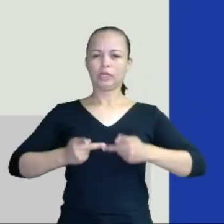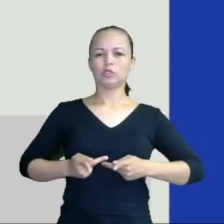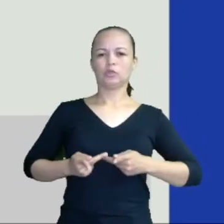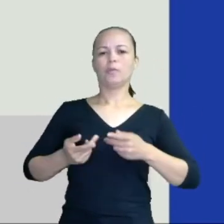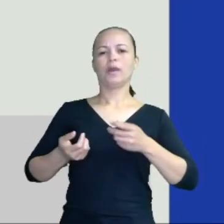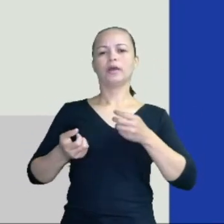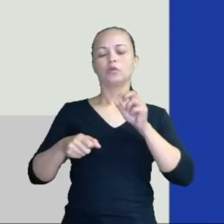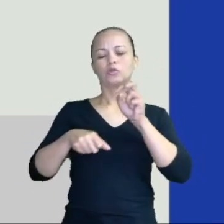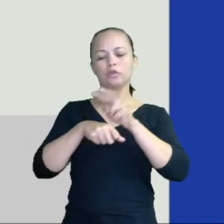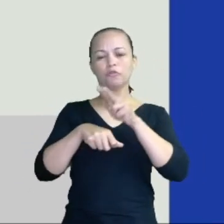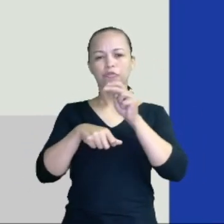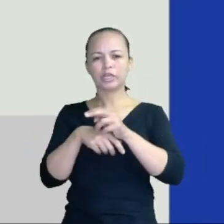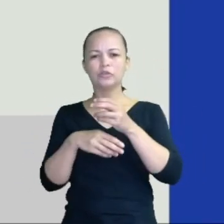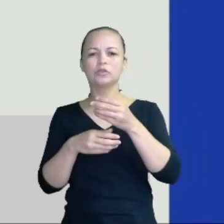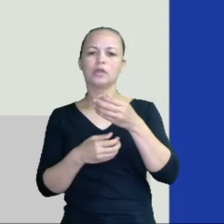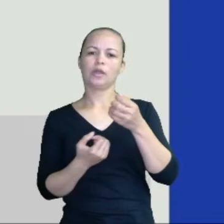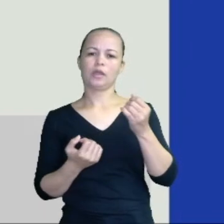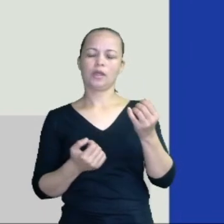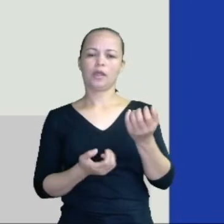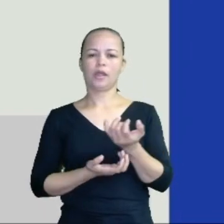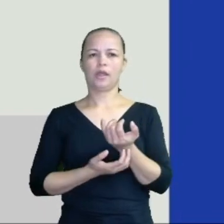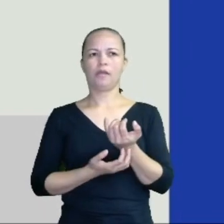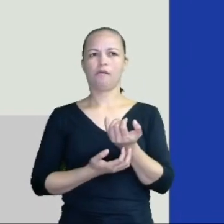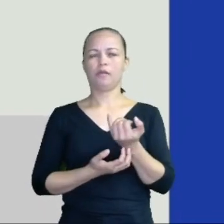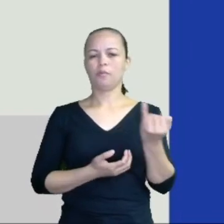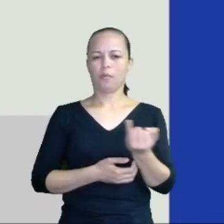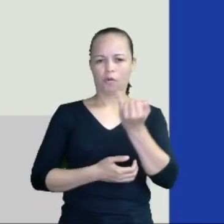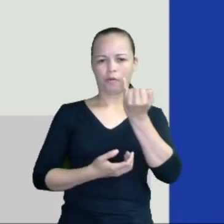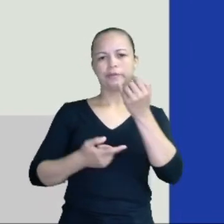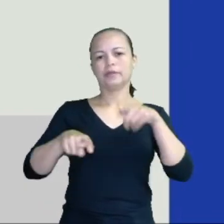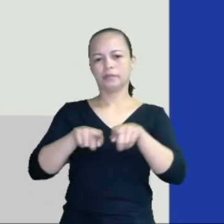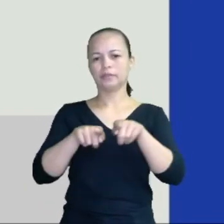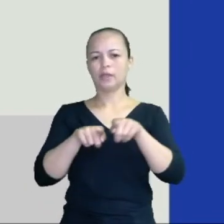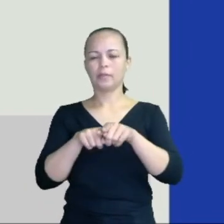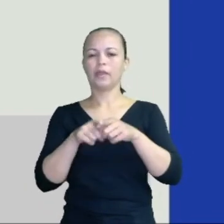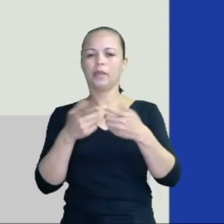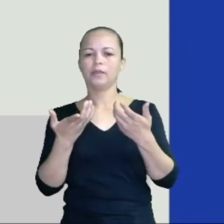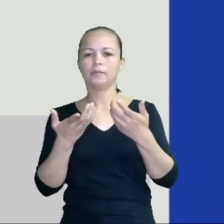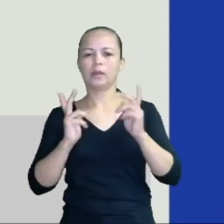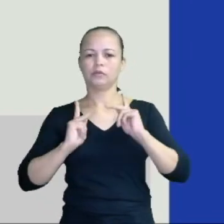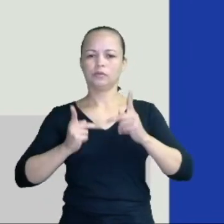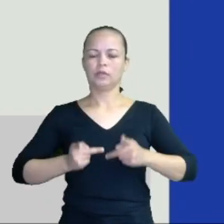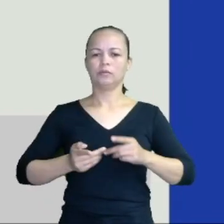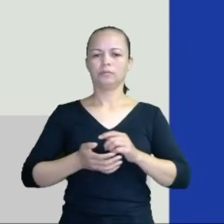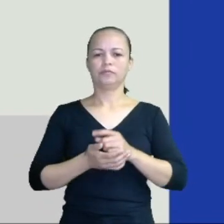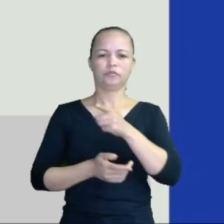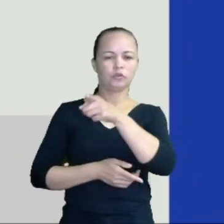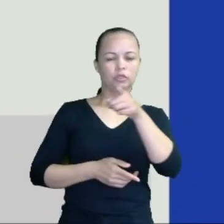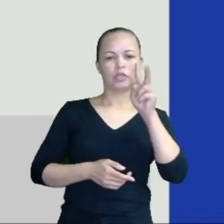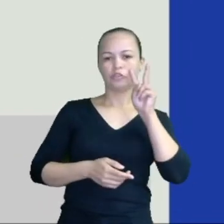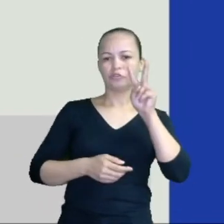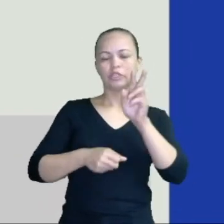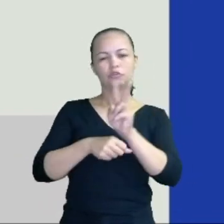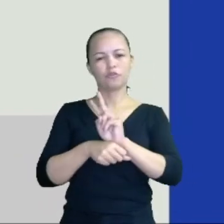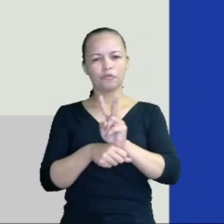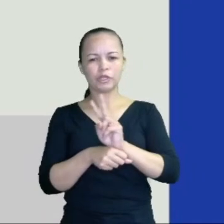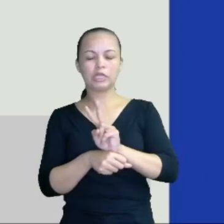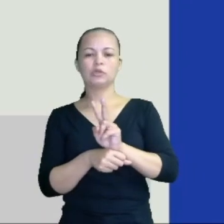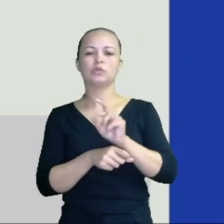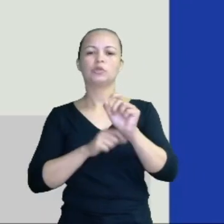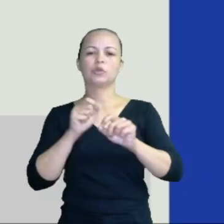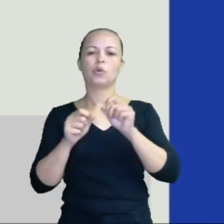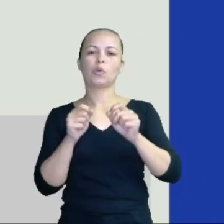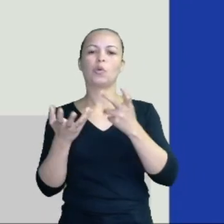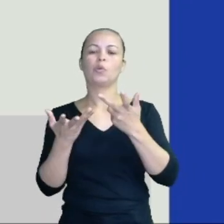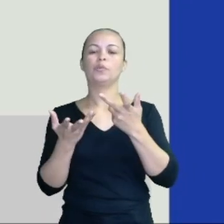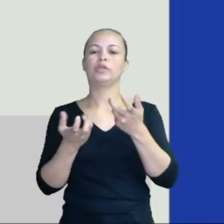os vírus, eles contribuem no equilíbrio ecológico, né. Vocês assistiram também um videozinho para entender melhor sobre os